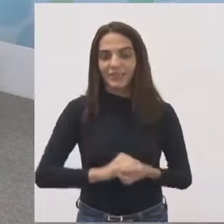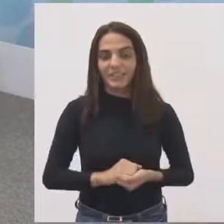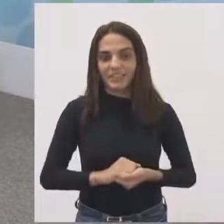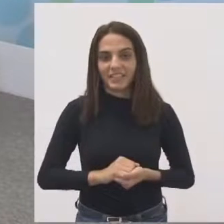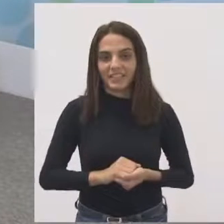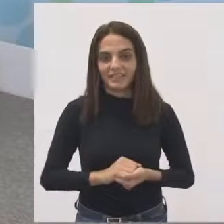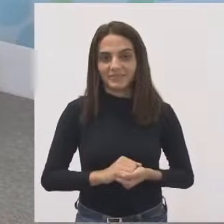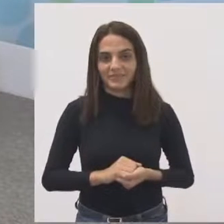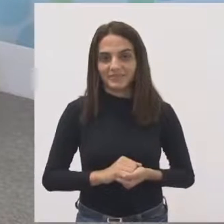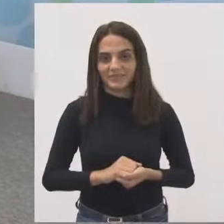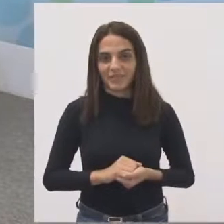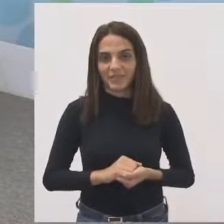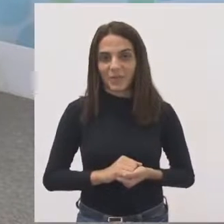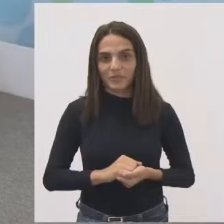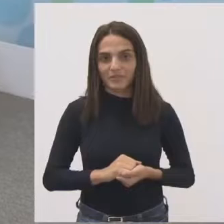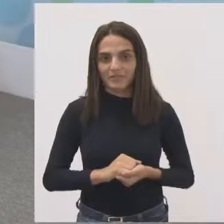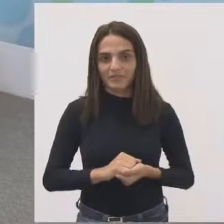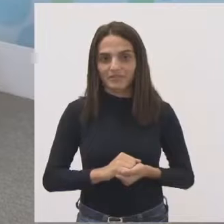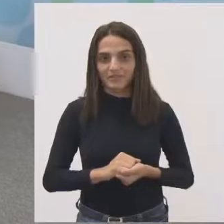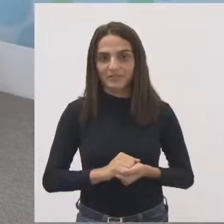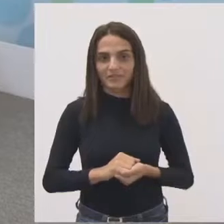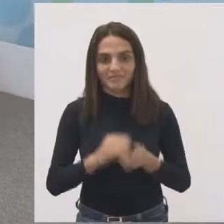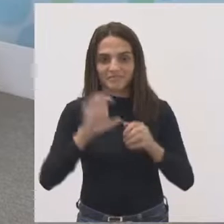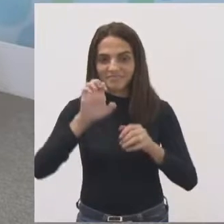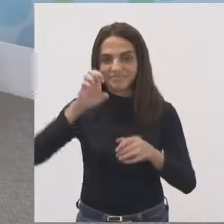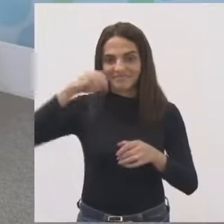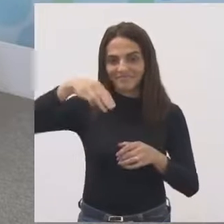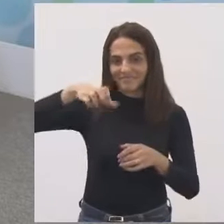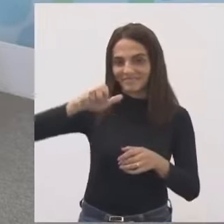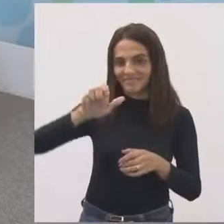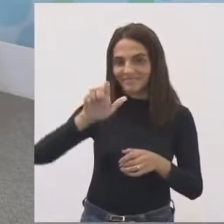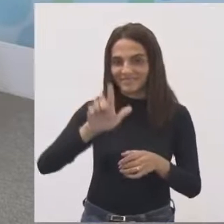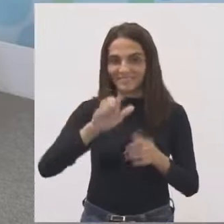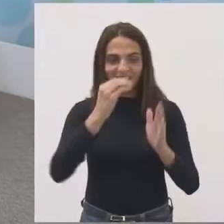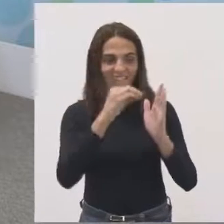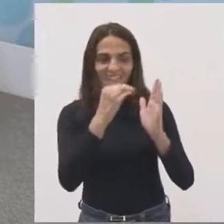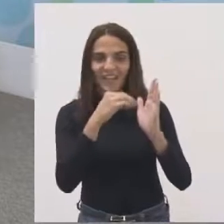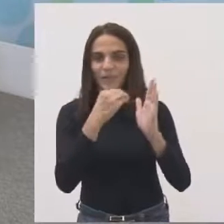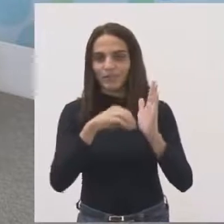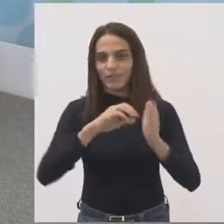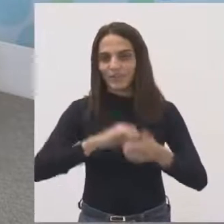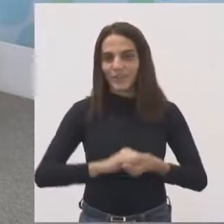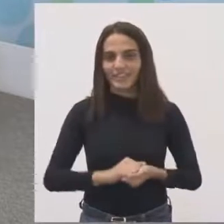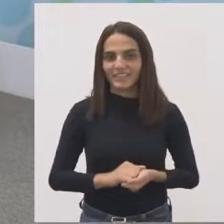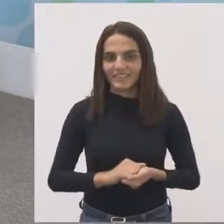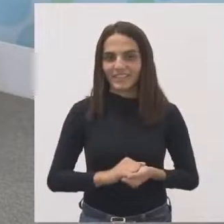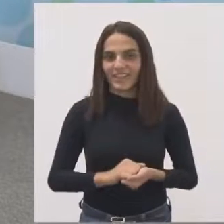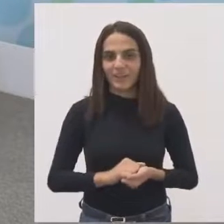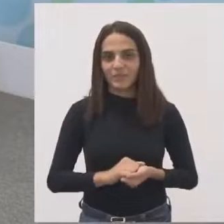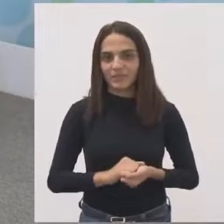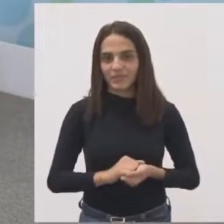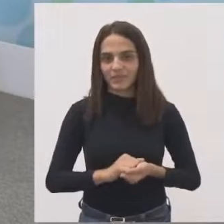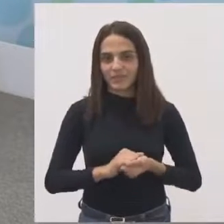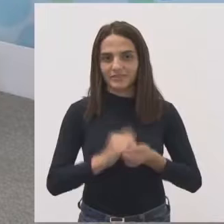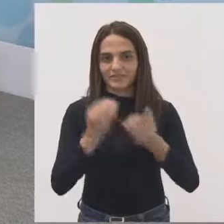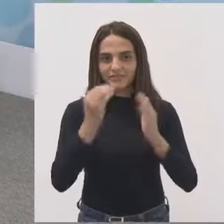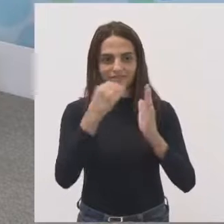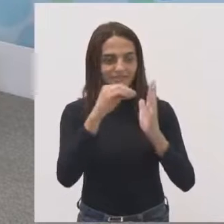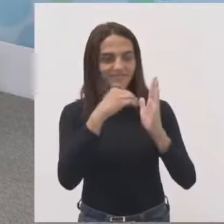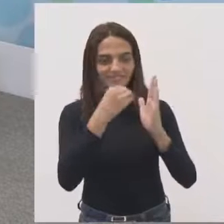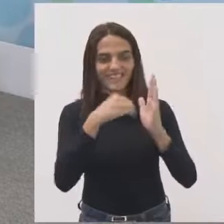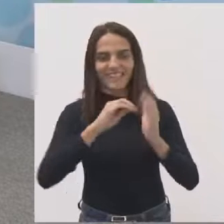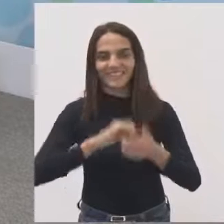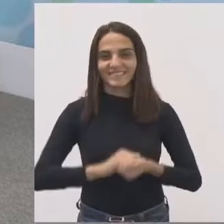pessoa foi lá, configurou. Felipe, agora meu e-mail aparece para todo mundo que está usando. Então. O que eu faço? Calma, vamos desconectar, vamos criar uma